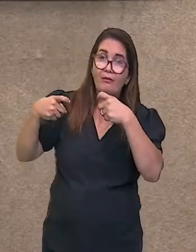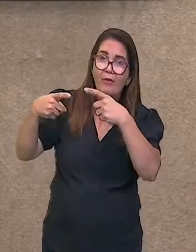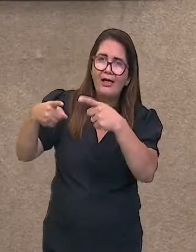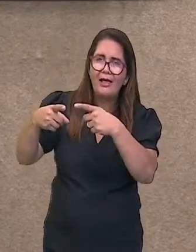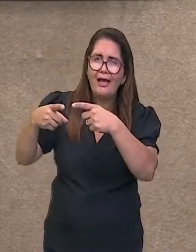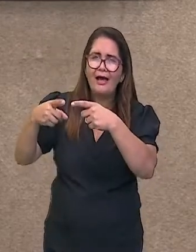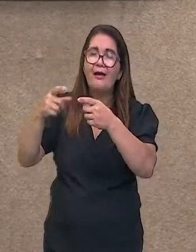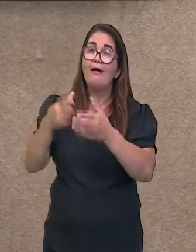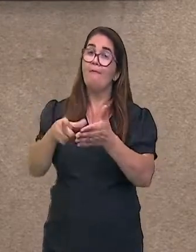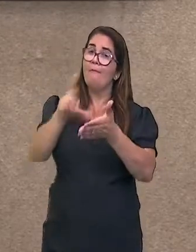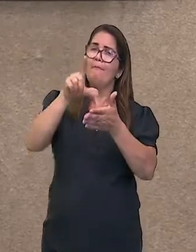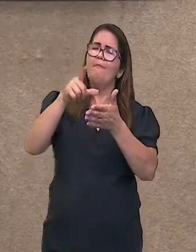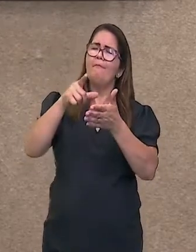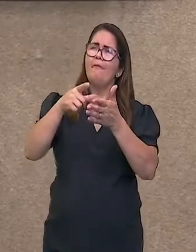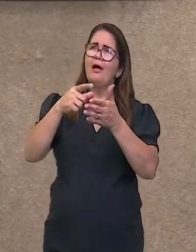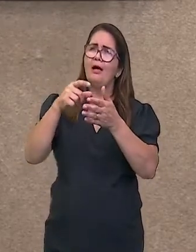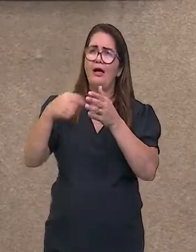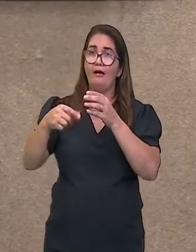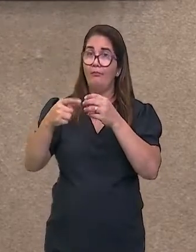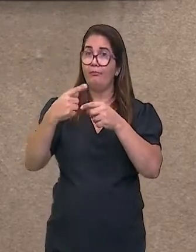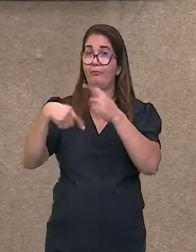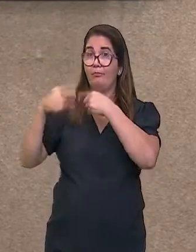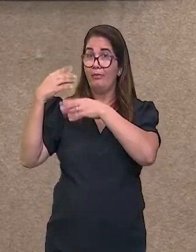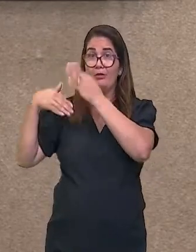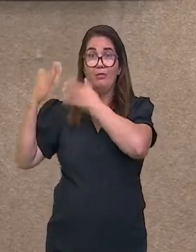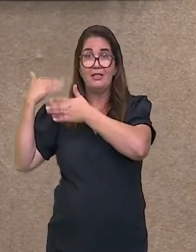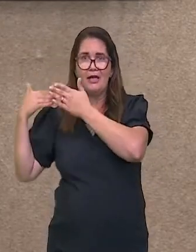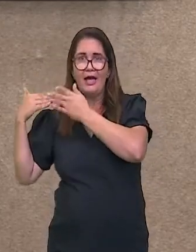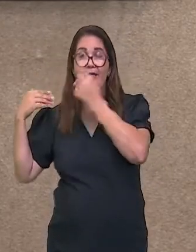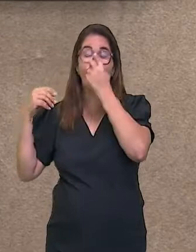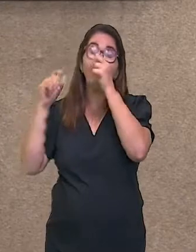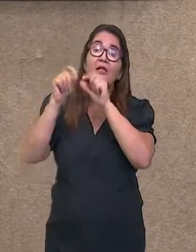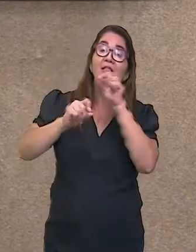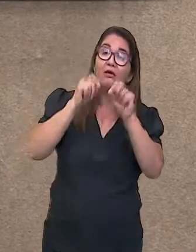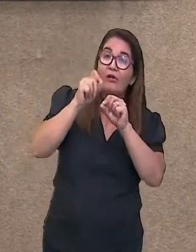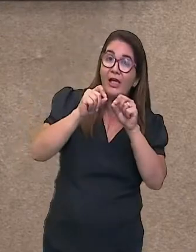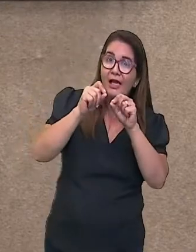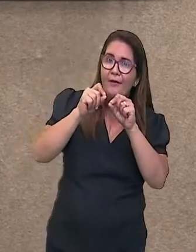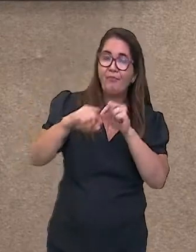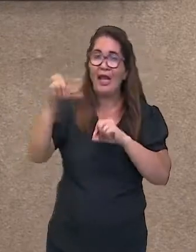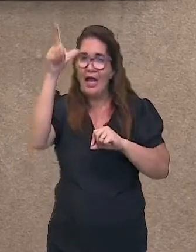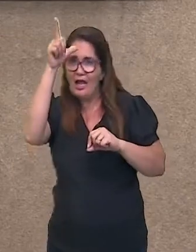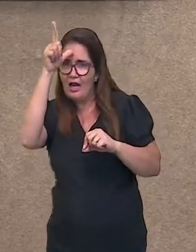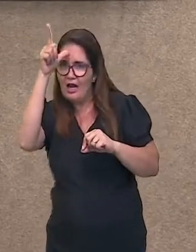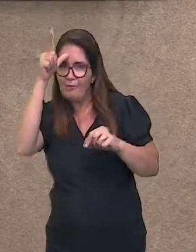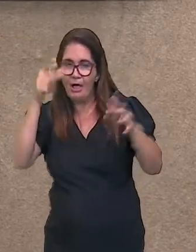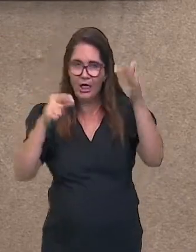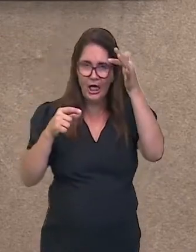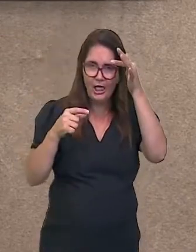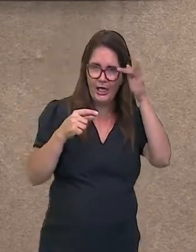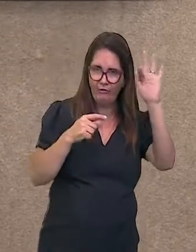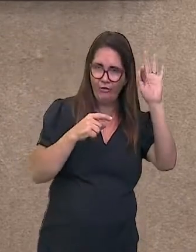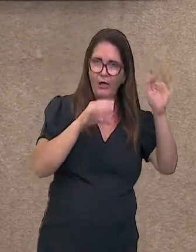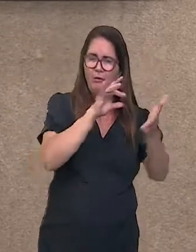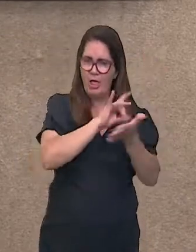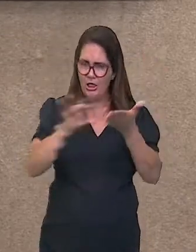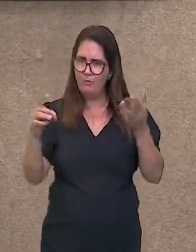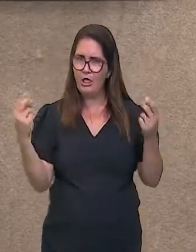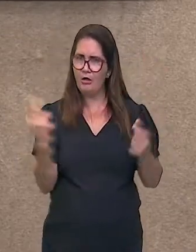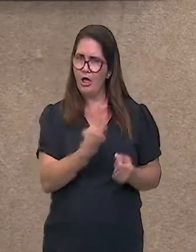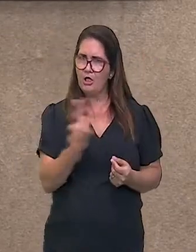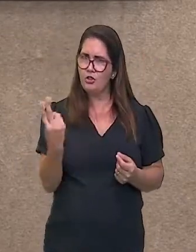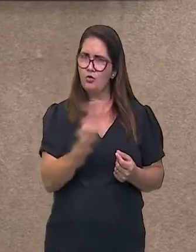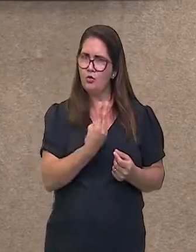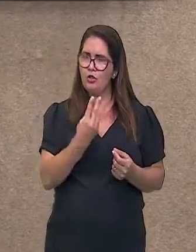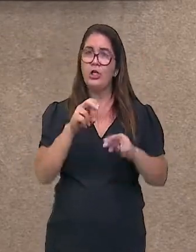ou seja, a França e a Rússia, a França e a Alemanha eram inimigas por